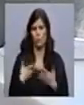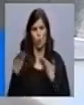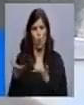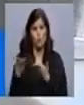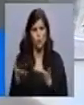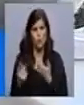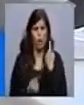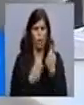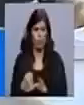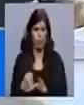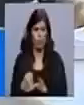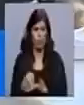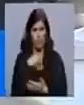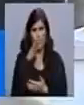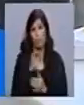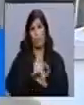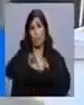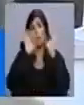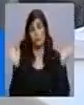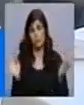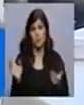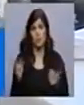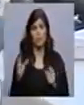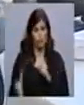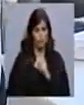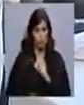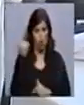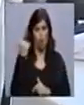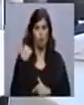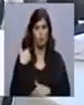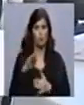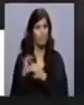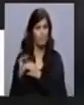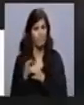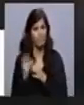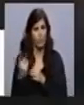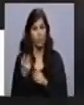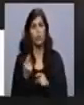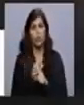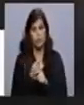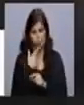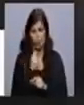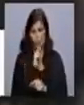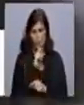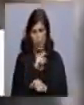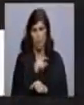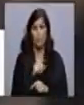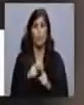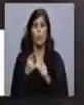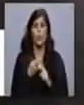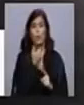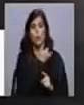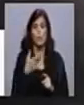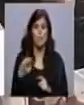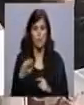algum suporte familiar, obviamente, ter conseguido conciliar as duas coisas. É possível. Em 2019 já se